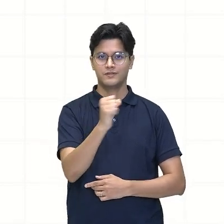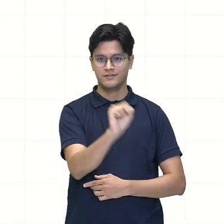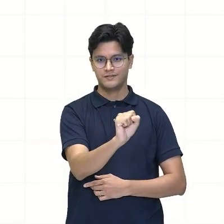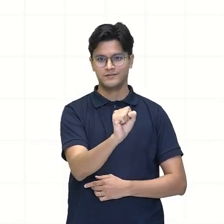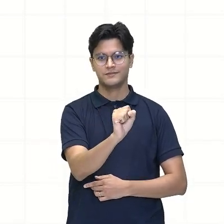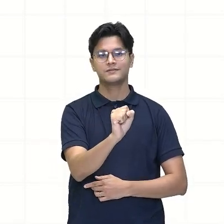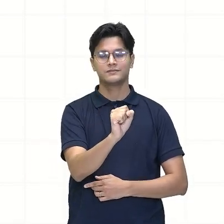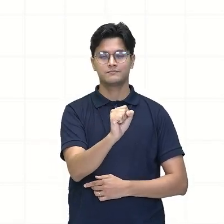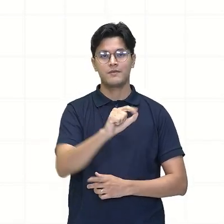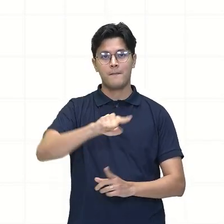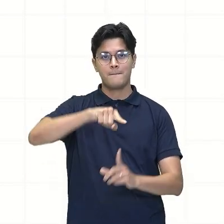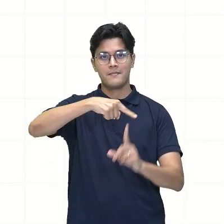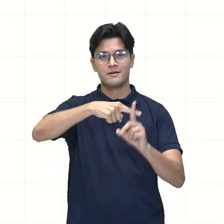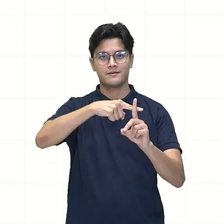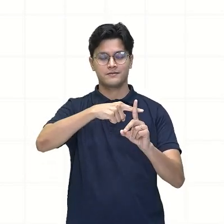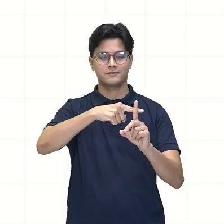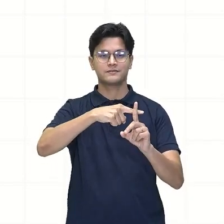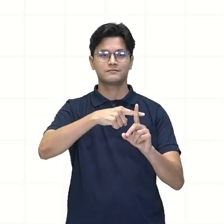51,88 com